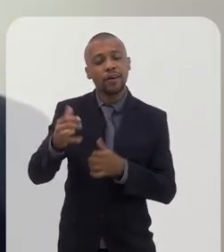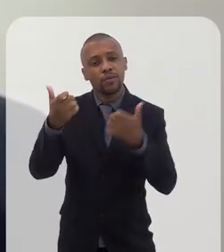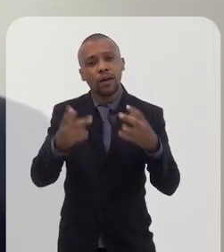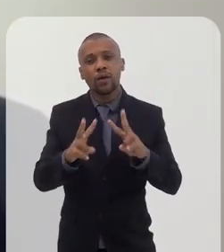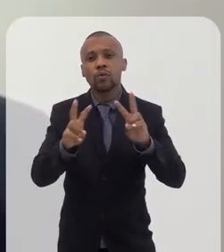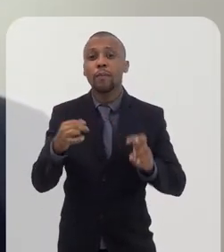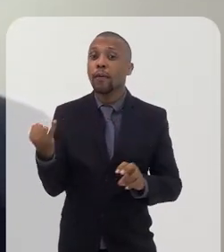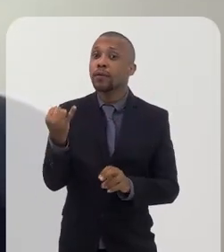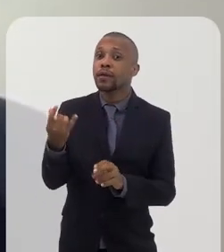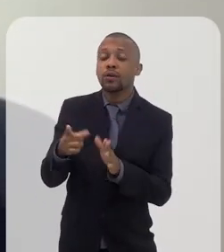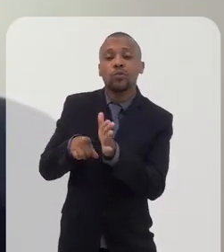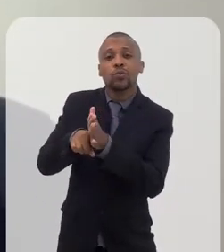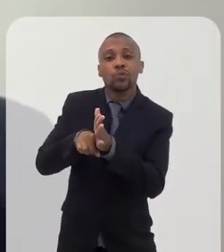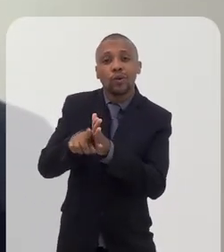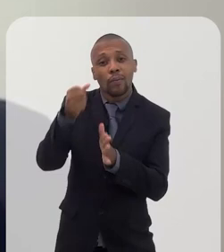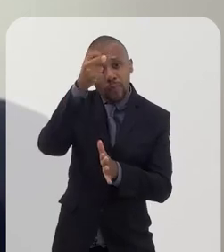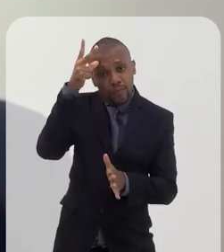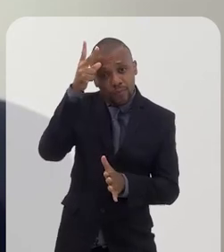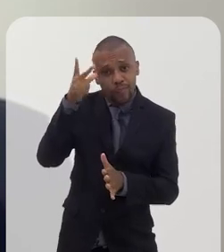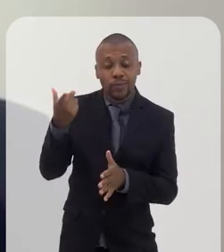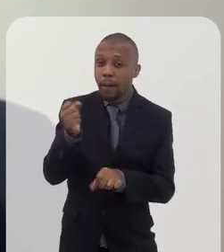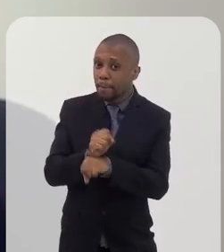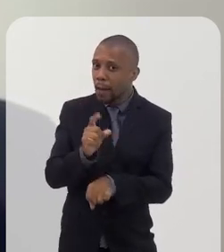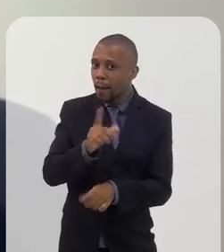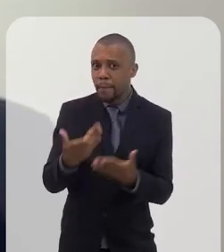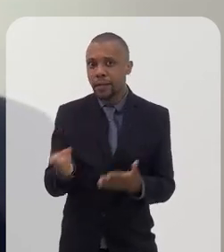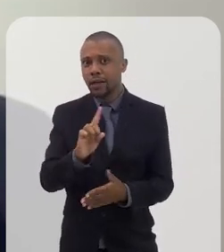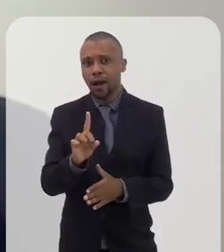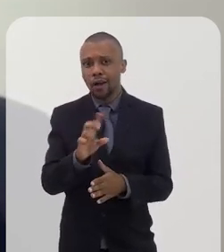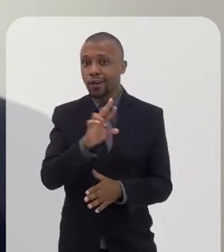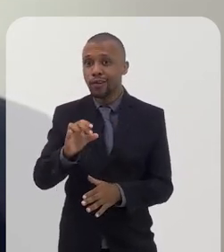bloco sobre a importância do censo para os municípios. Não